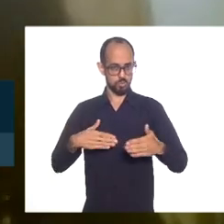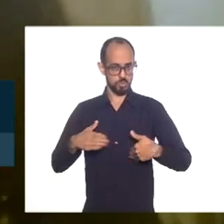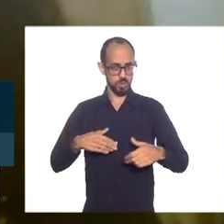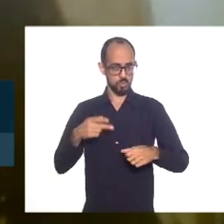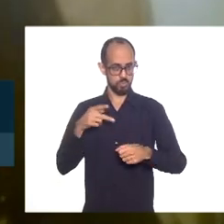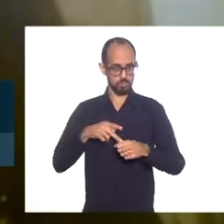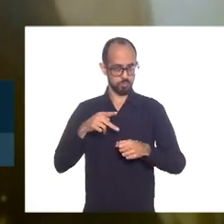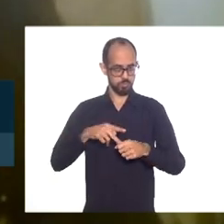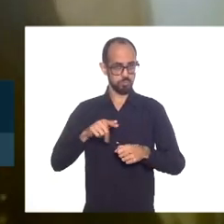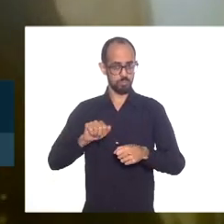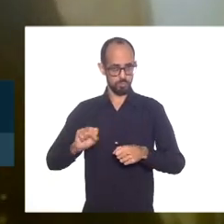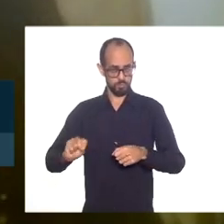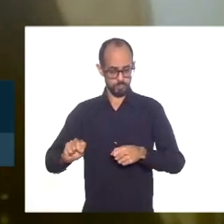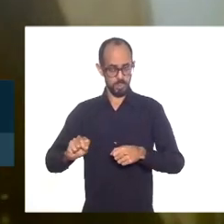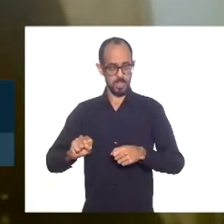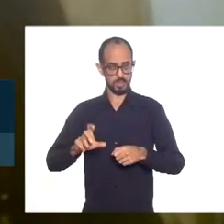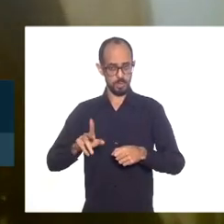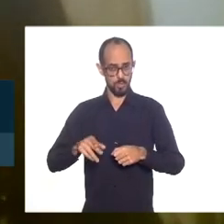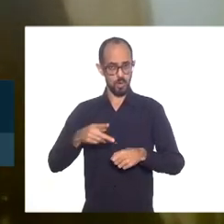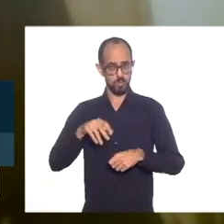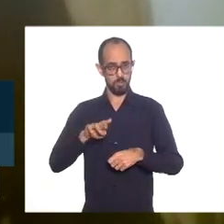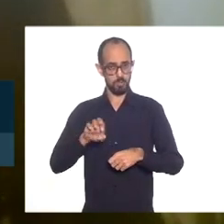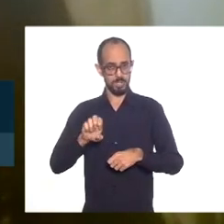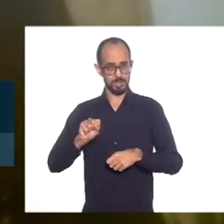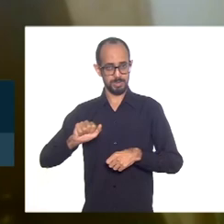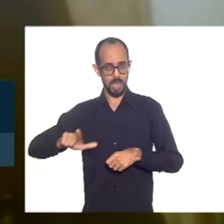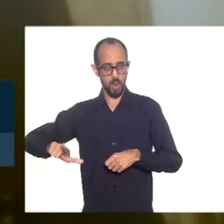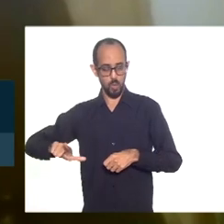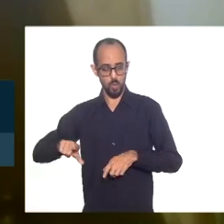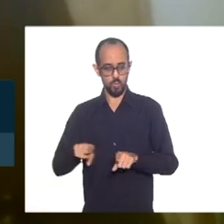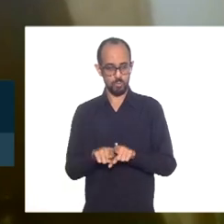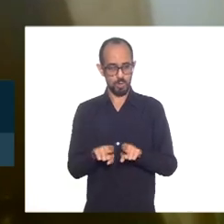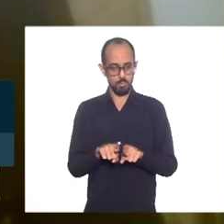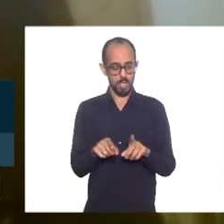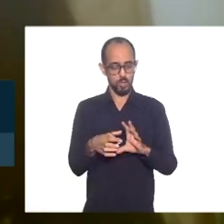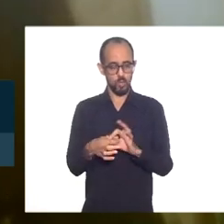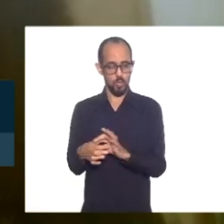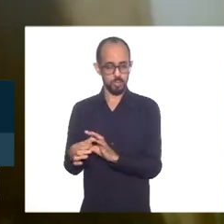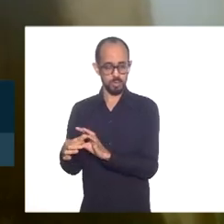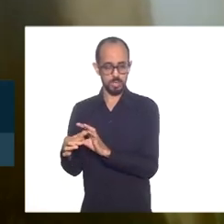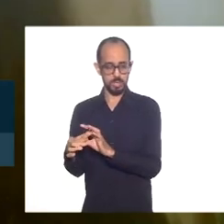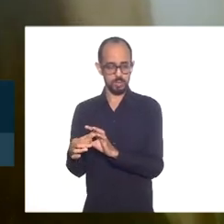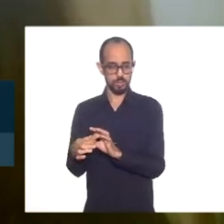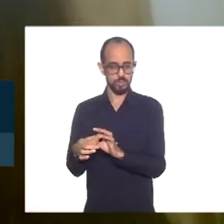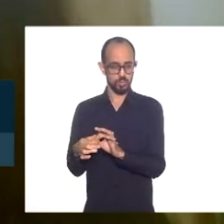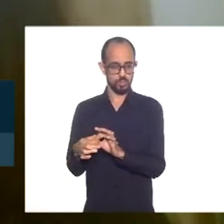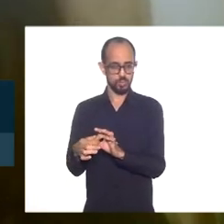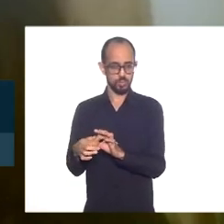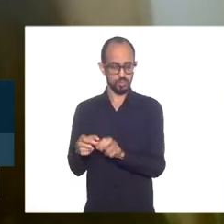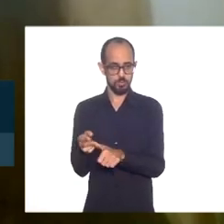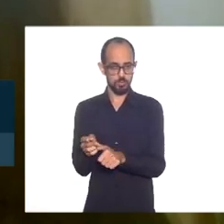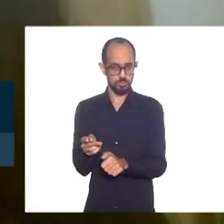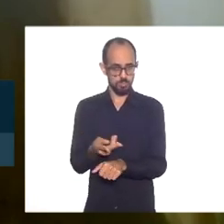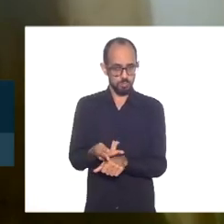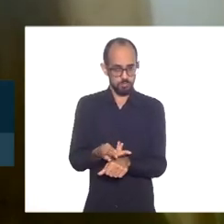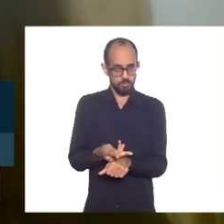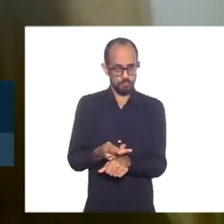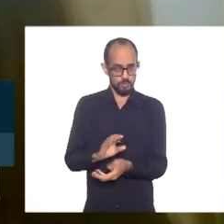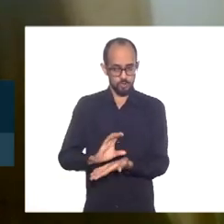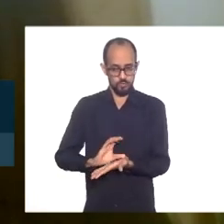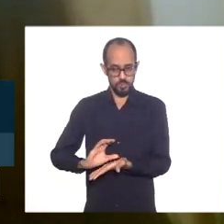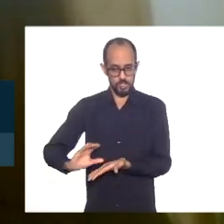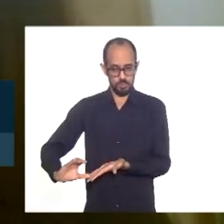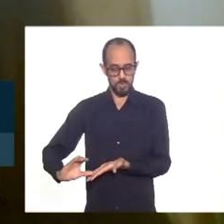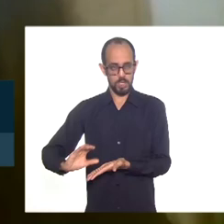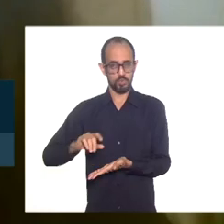sido o pré-sal, e num cenário de busca de atração de investimentos,